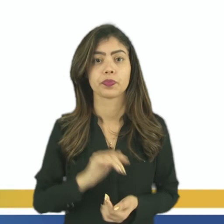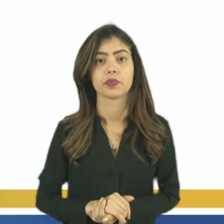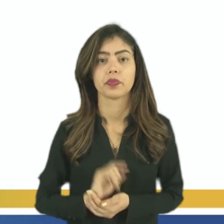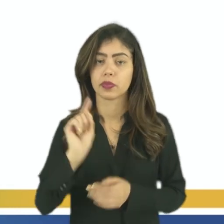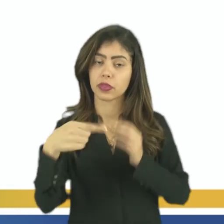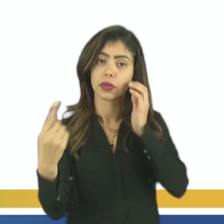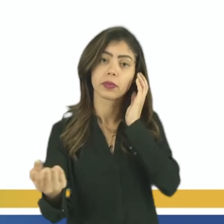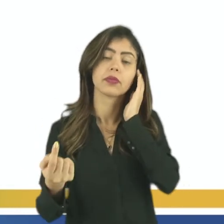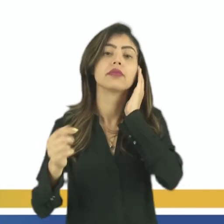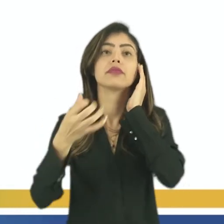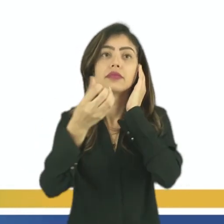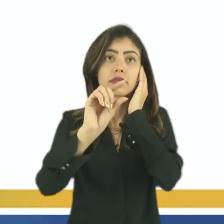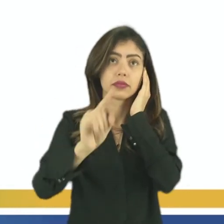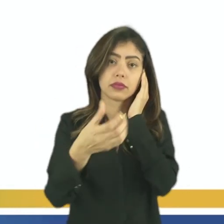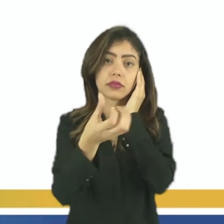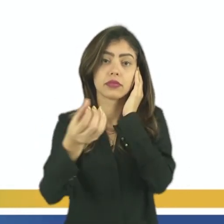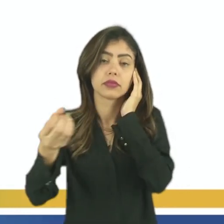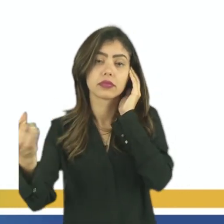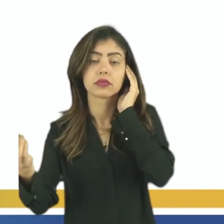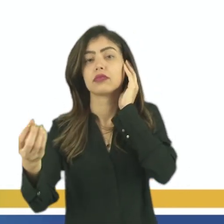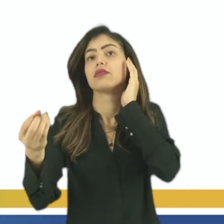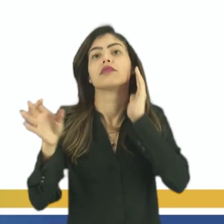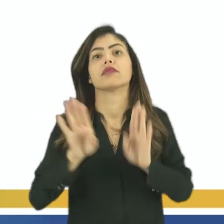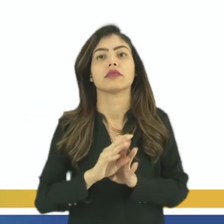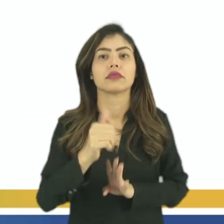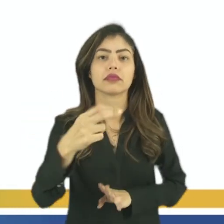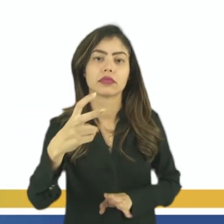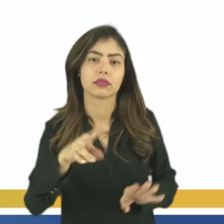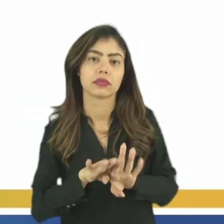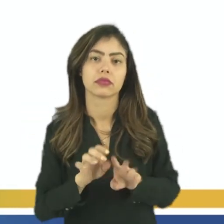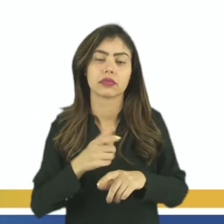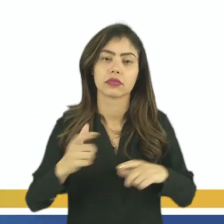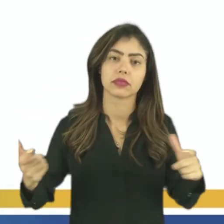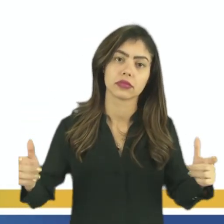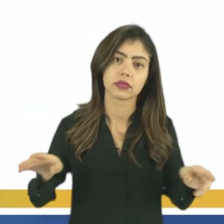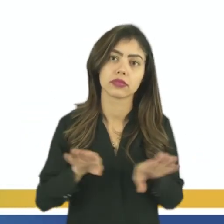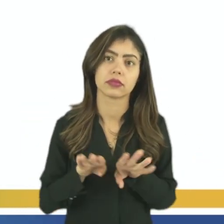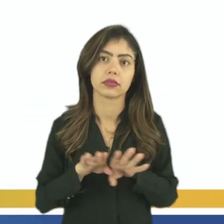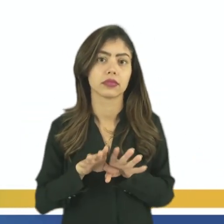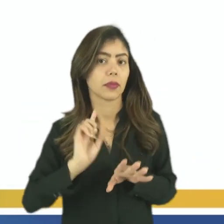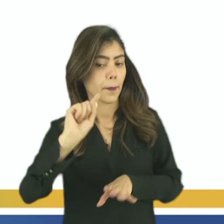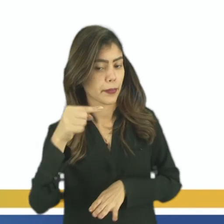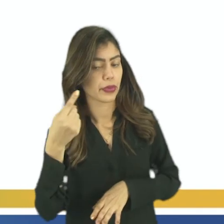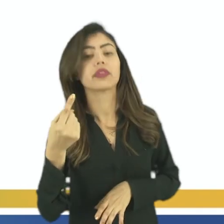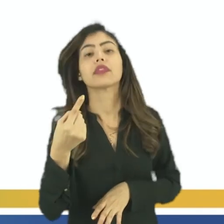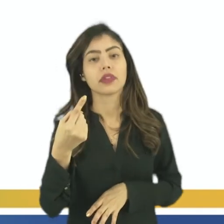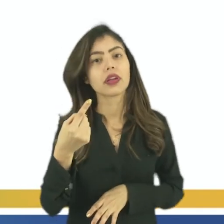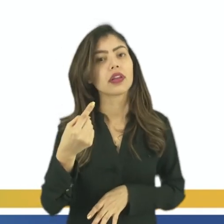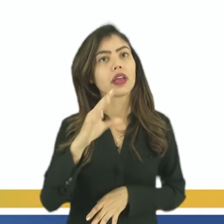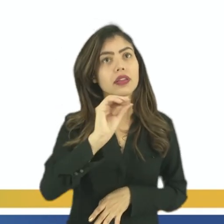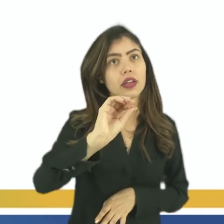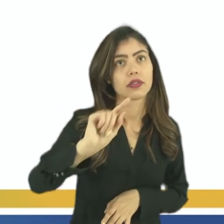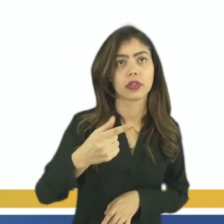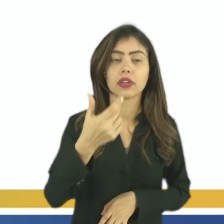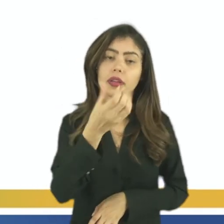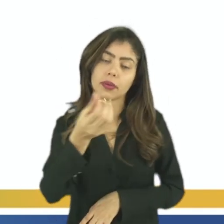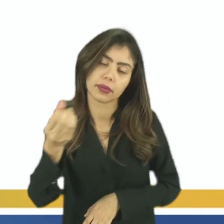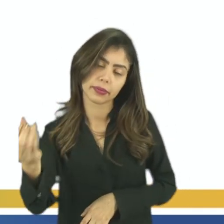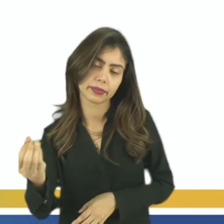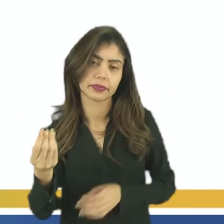depois do 0,625 se você for está em ordem crescente próximo desse mal aí seria